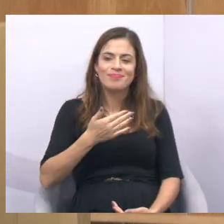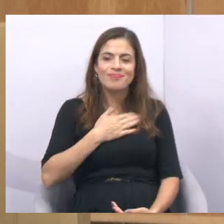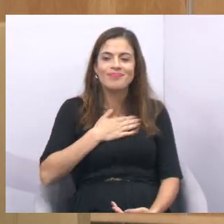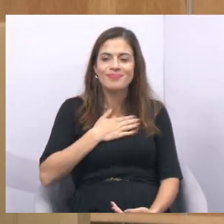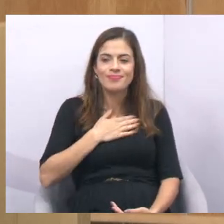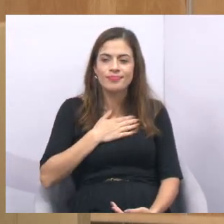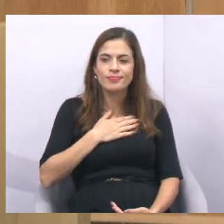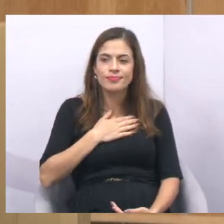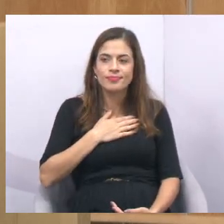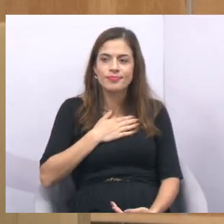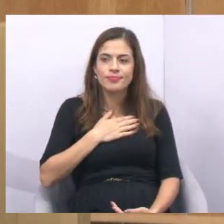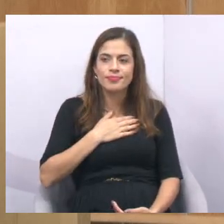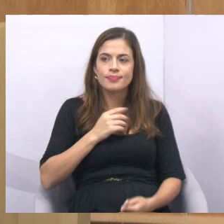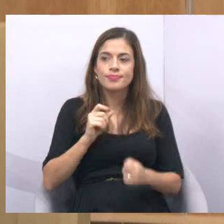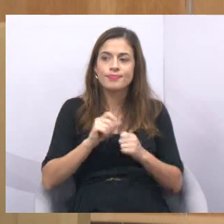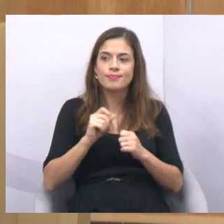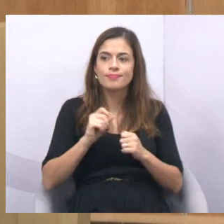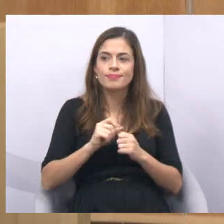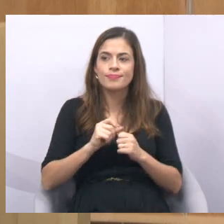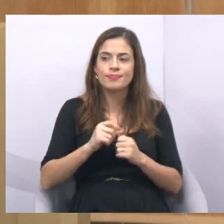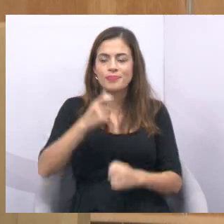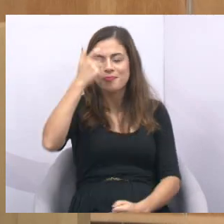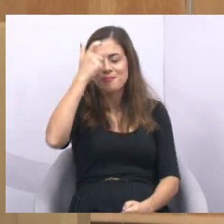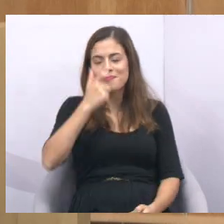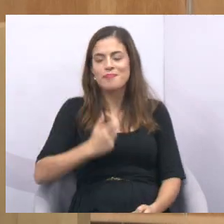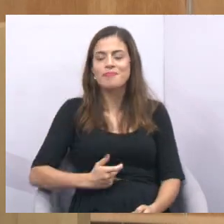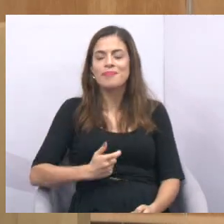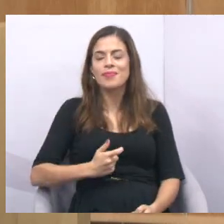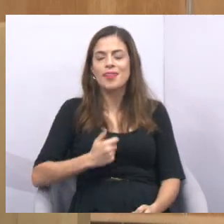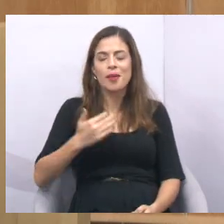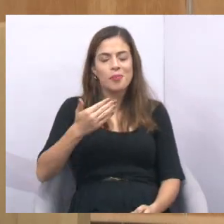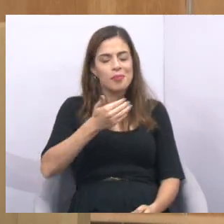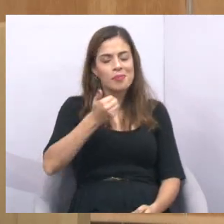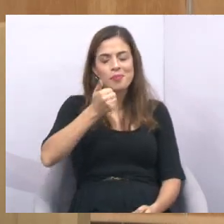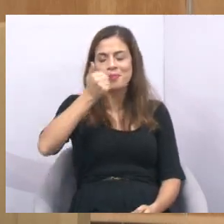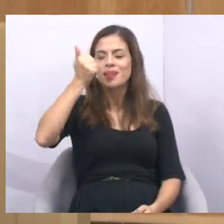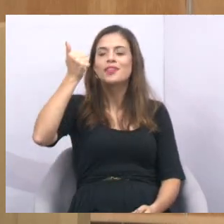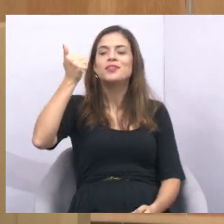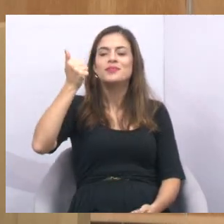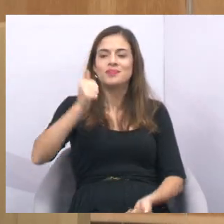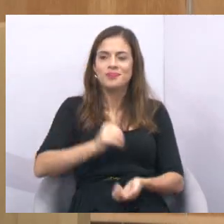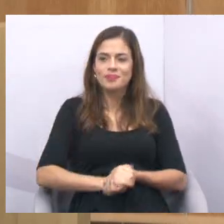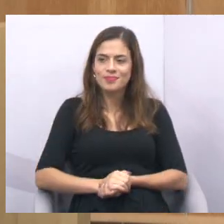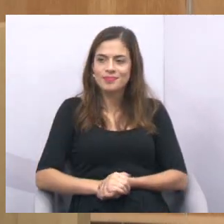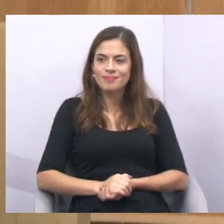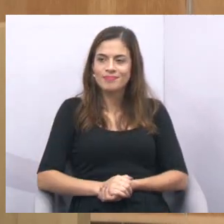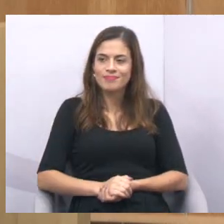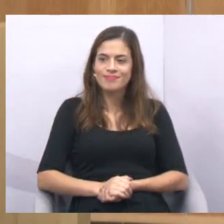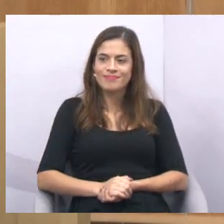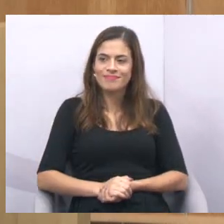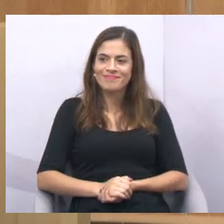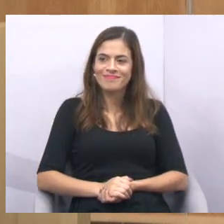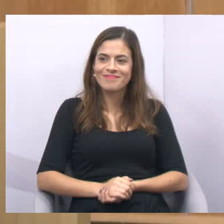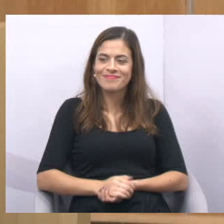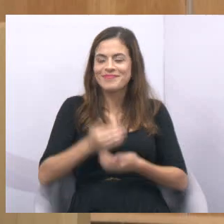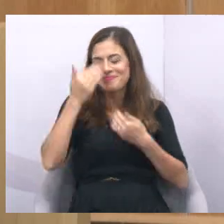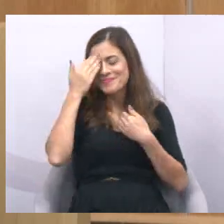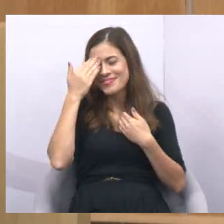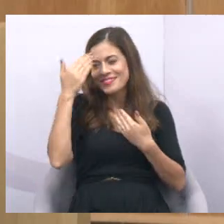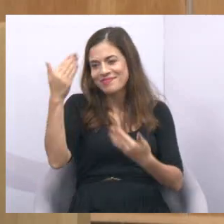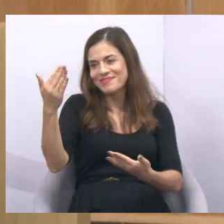que me fez uma pessoa muito melhor do que eu já era. Tá bom? Muito